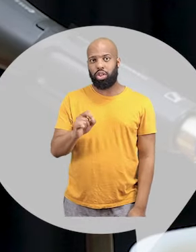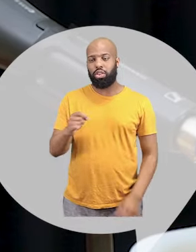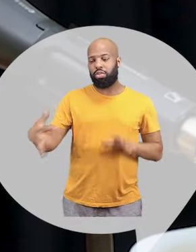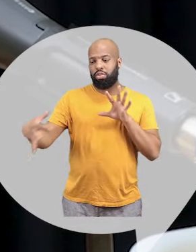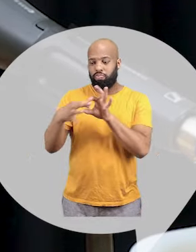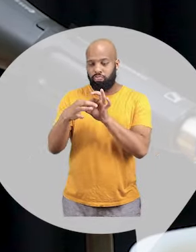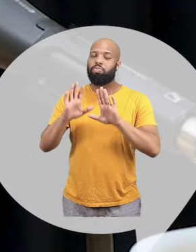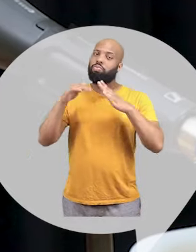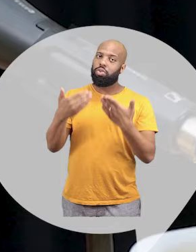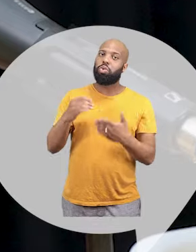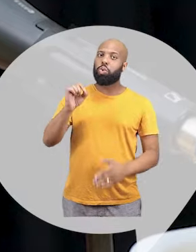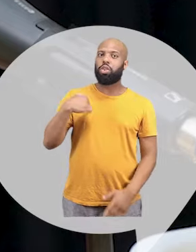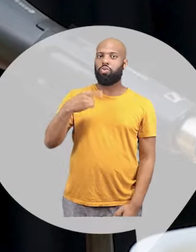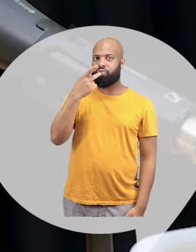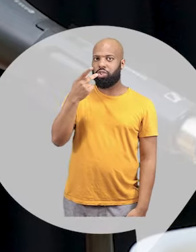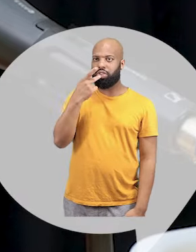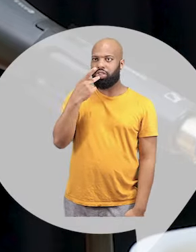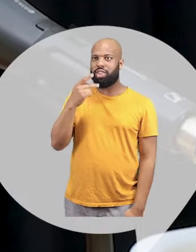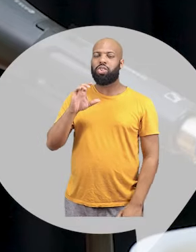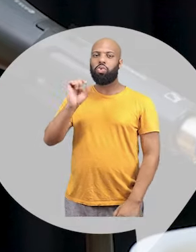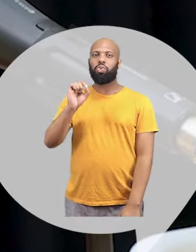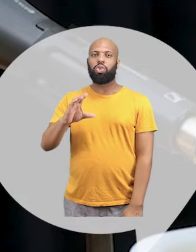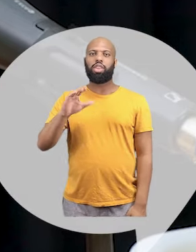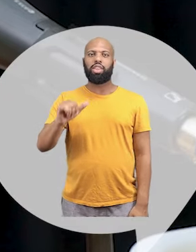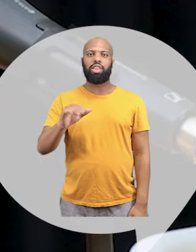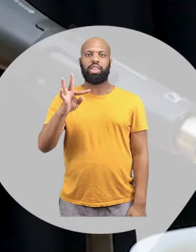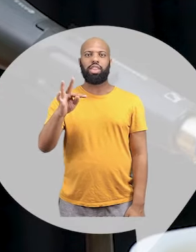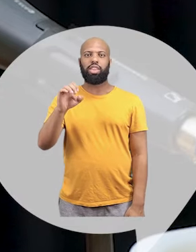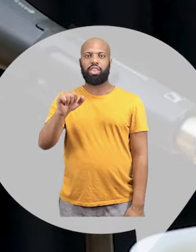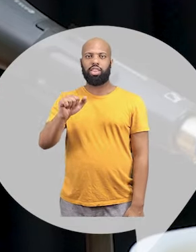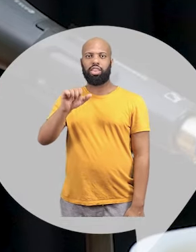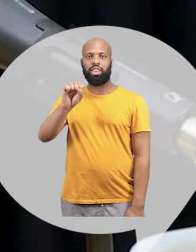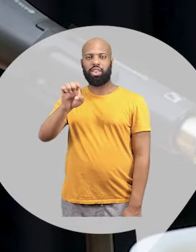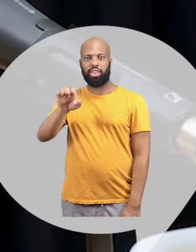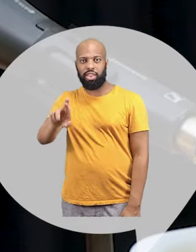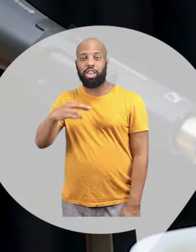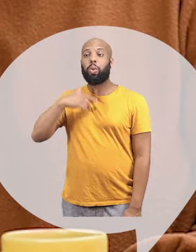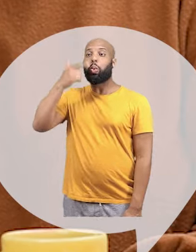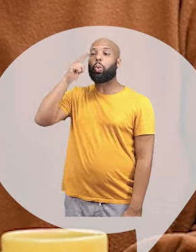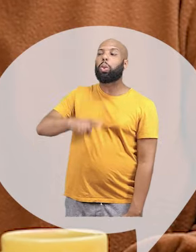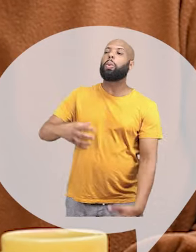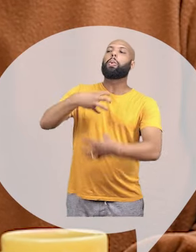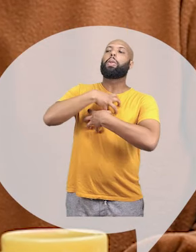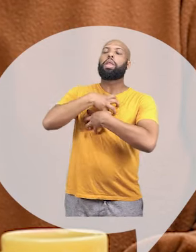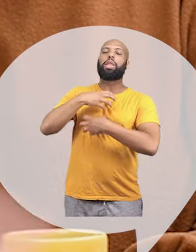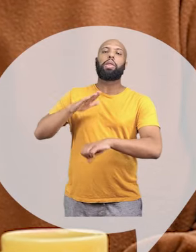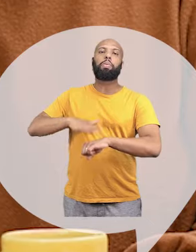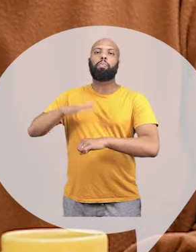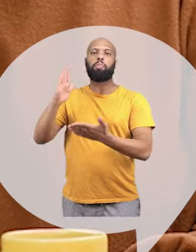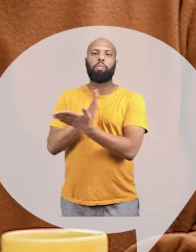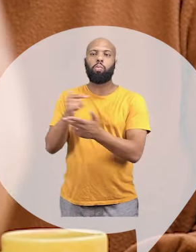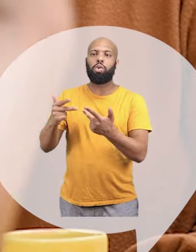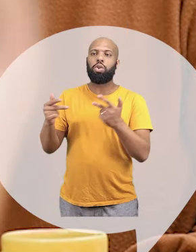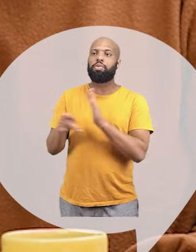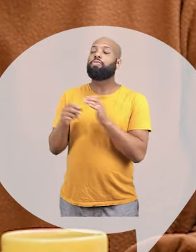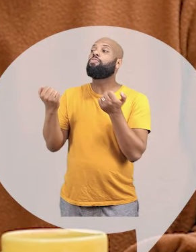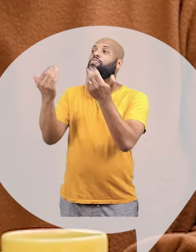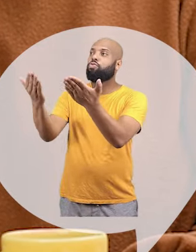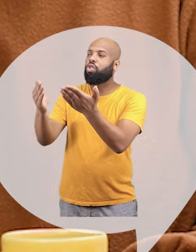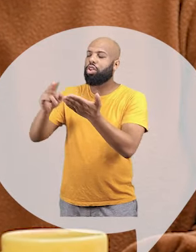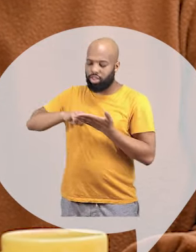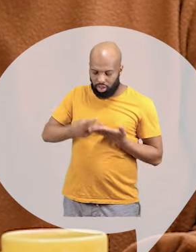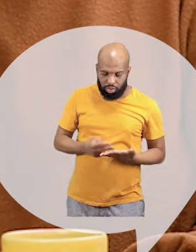muito eu sou muito de me conectar então aquilo que eu falei sobre Catarse para mim é muito mais fácil e eu consigo sentir muito mais algo que